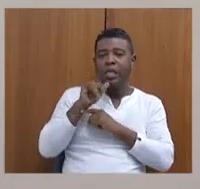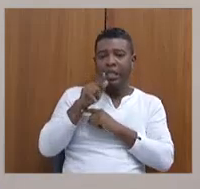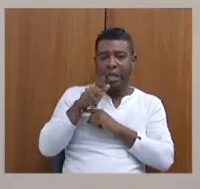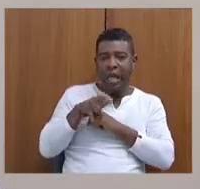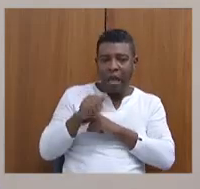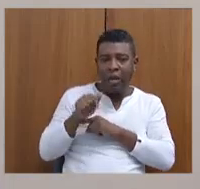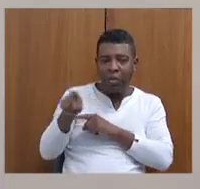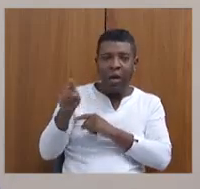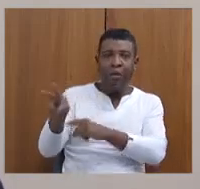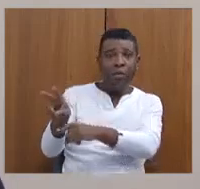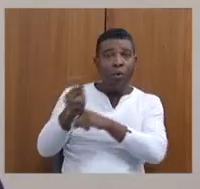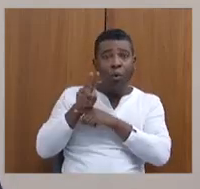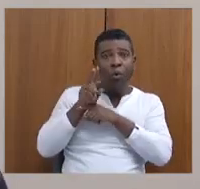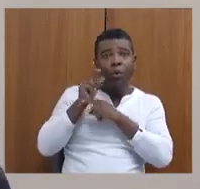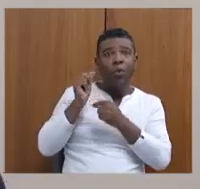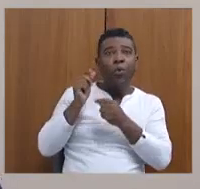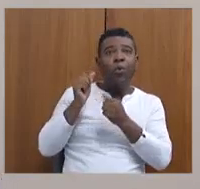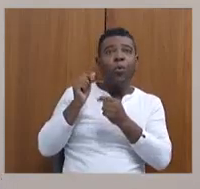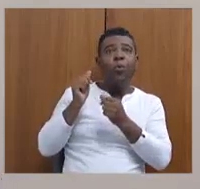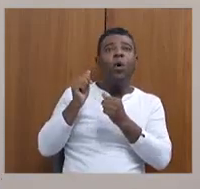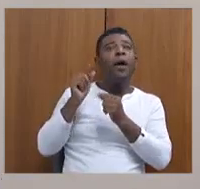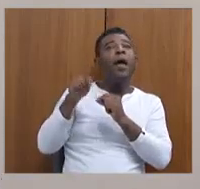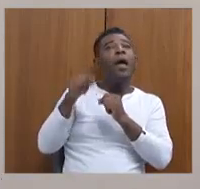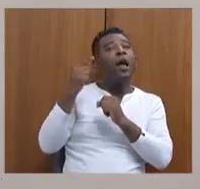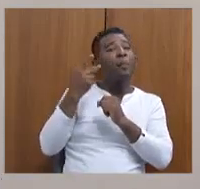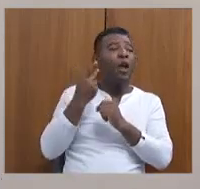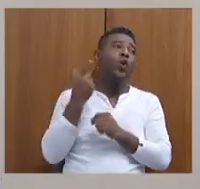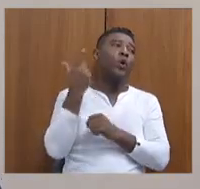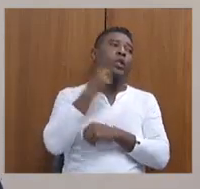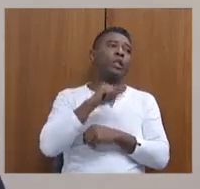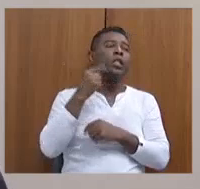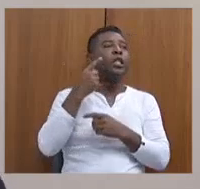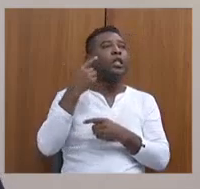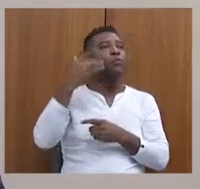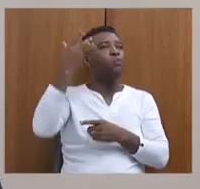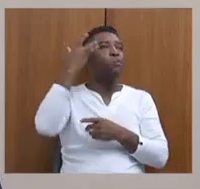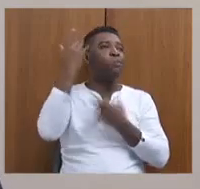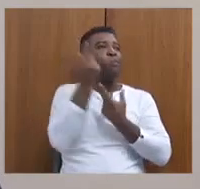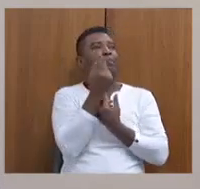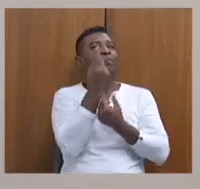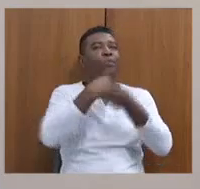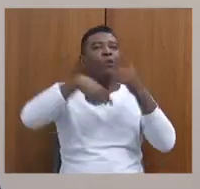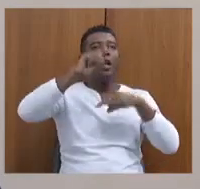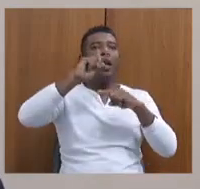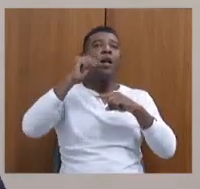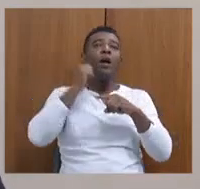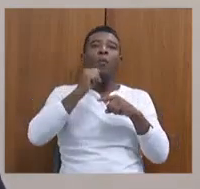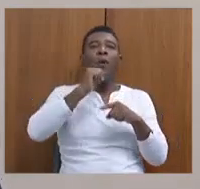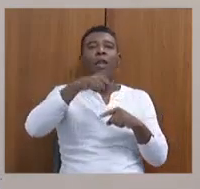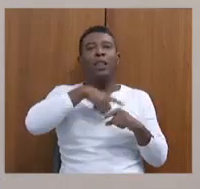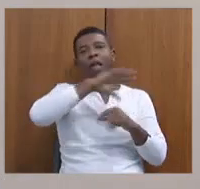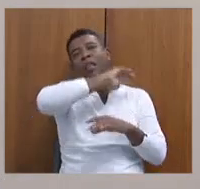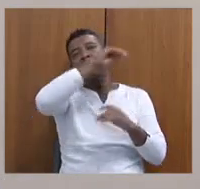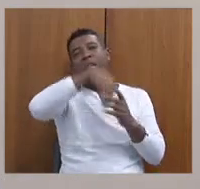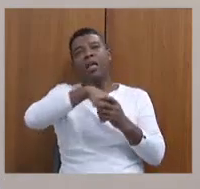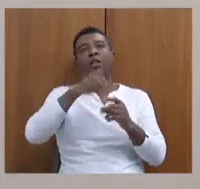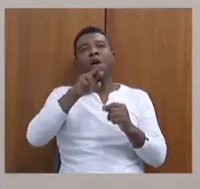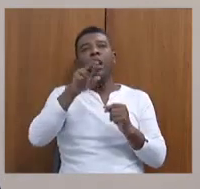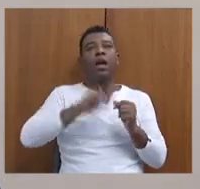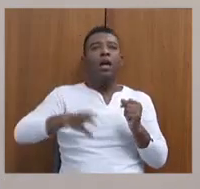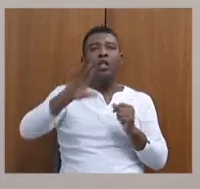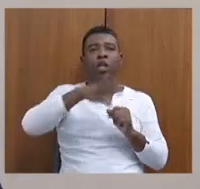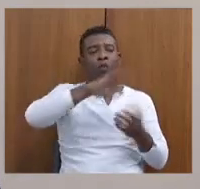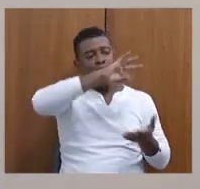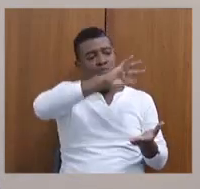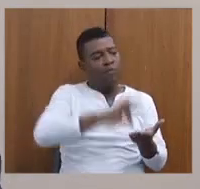essa emancipação merecida que a mulher tem nessa região que cuida da família a contratação de